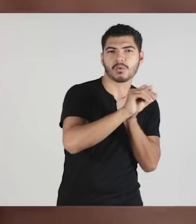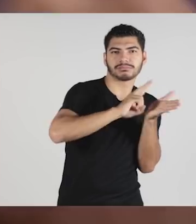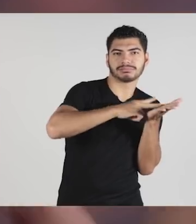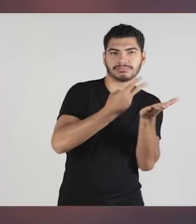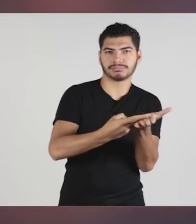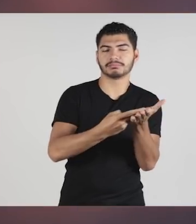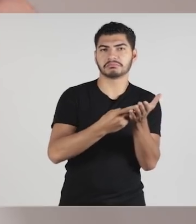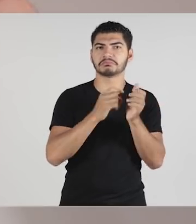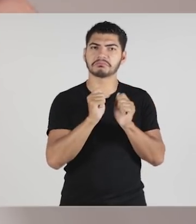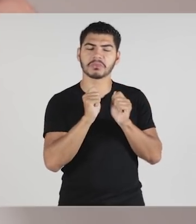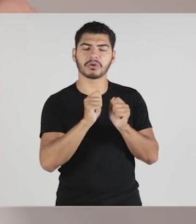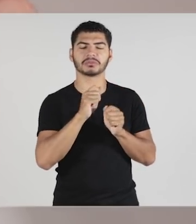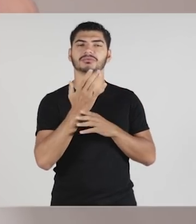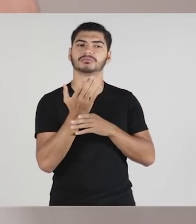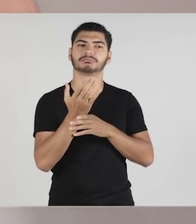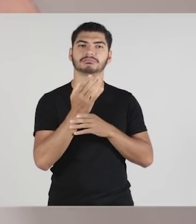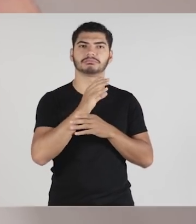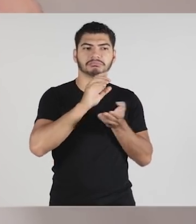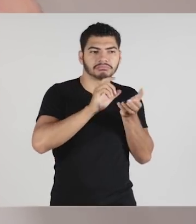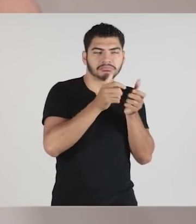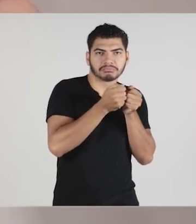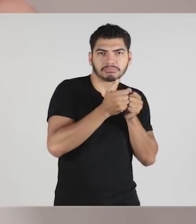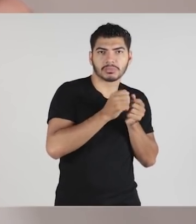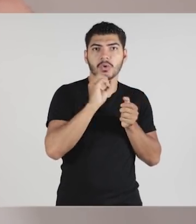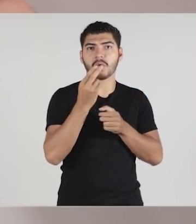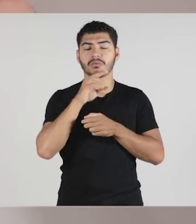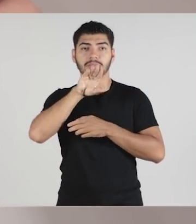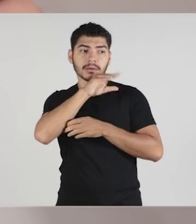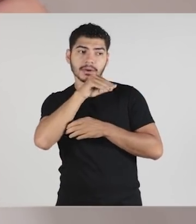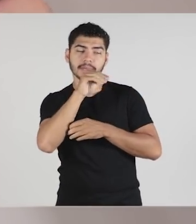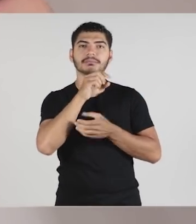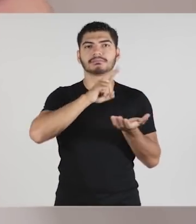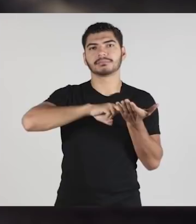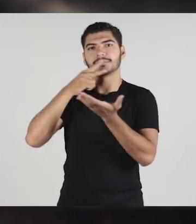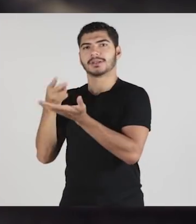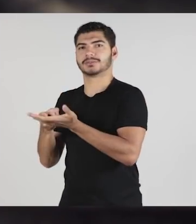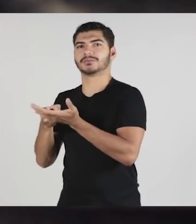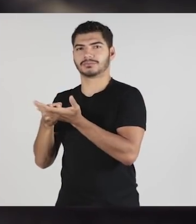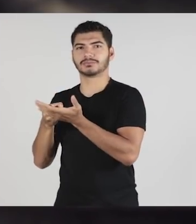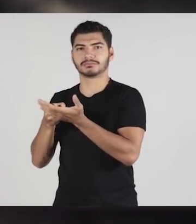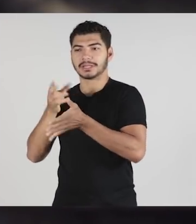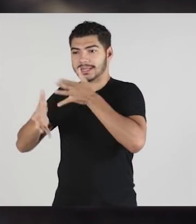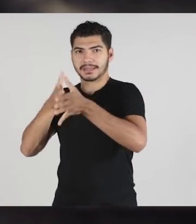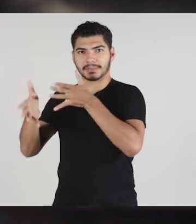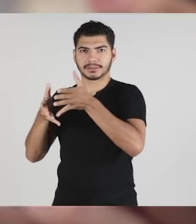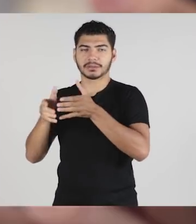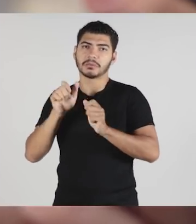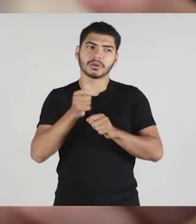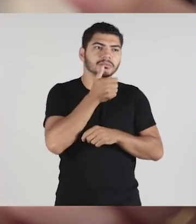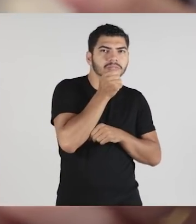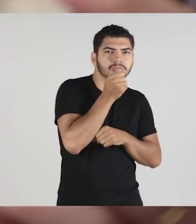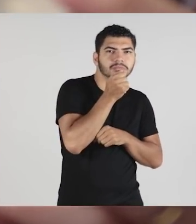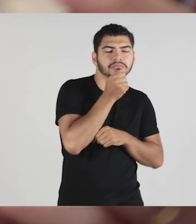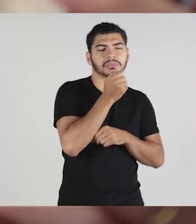de sinais. Então você pode digitar ou falar e o Hugo faz a tradução em tempo real para Libras. Você aperta no botãozinho de